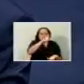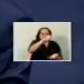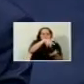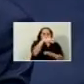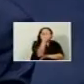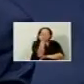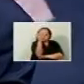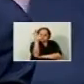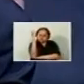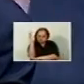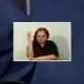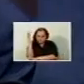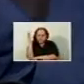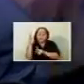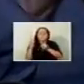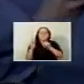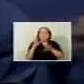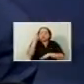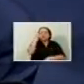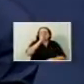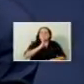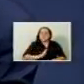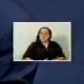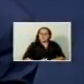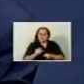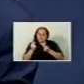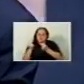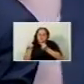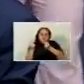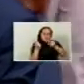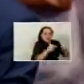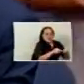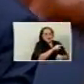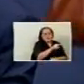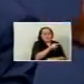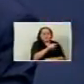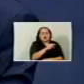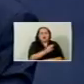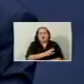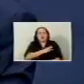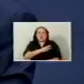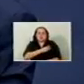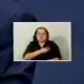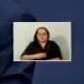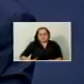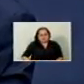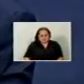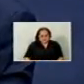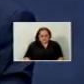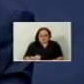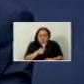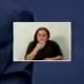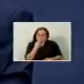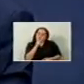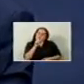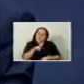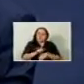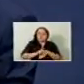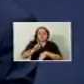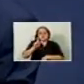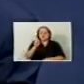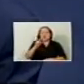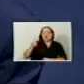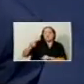-brasil, ele se referiu de maneira ofensiva ao presidente Lula. Ele que não é um político, segundo ele, é um gestor,